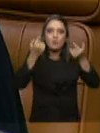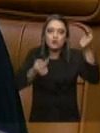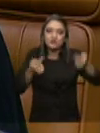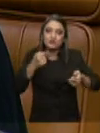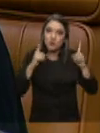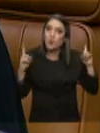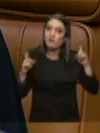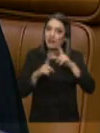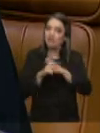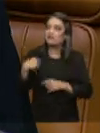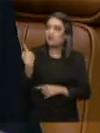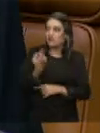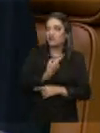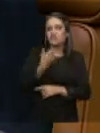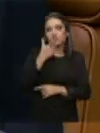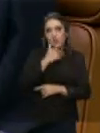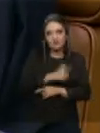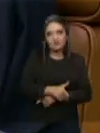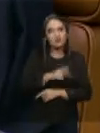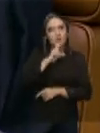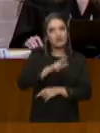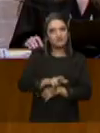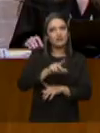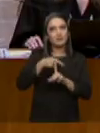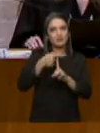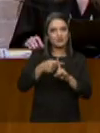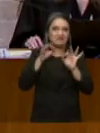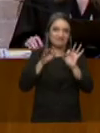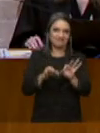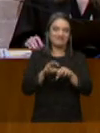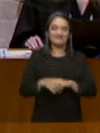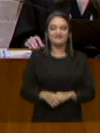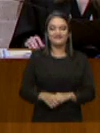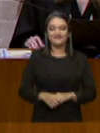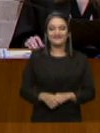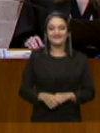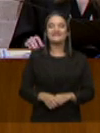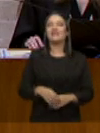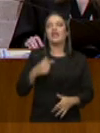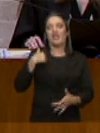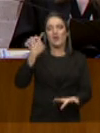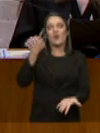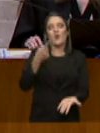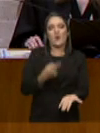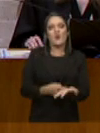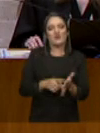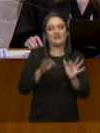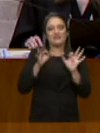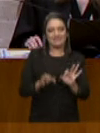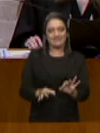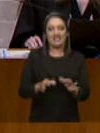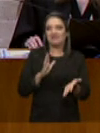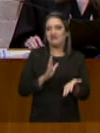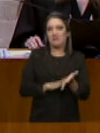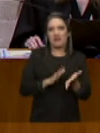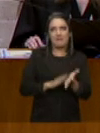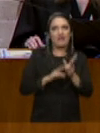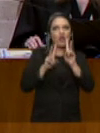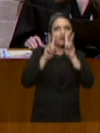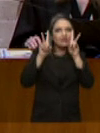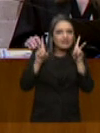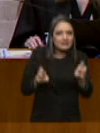acho que chegamos a um bom termo. Sem dúvida, eu reitero, endosso esses elogios todos, foi um tema